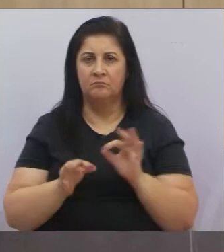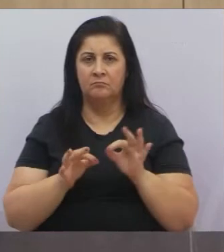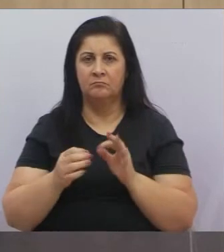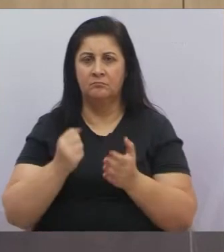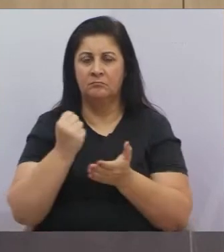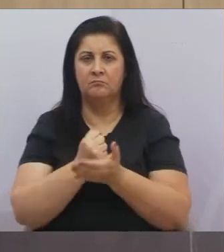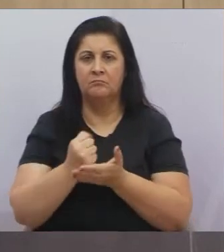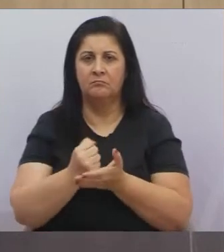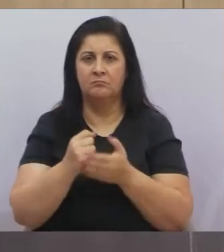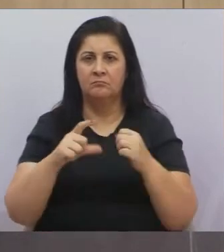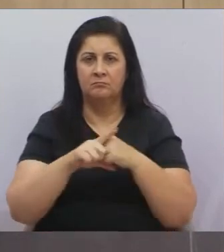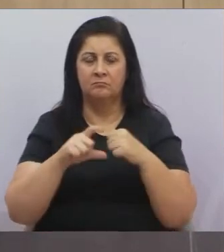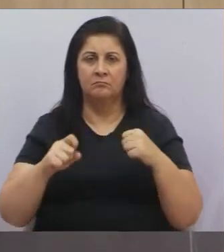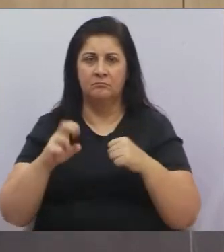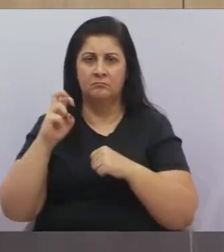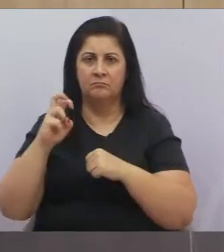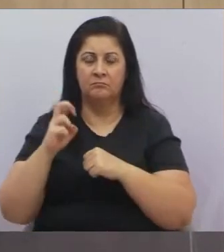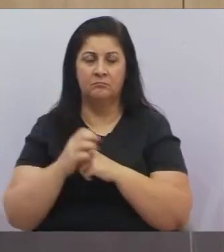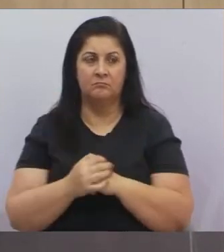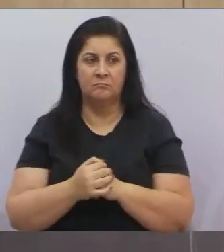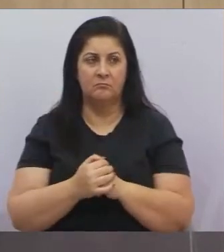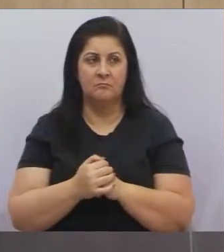5º, inciso 1º, a linha A.